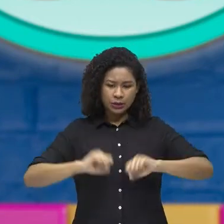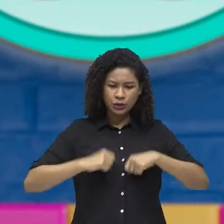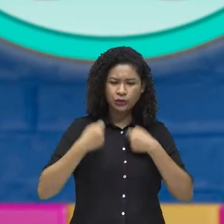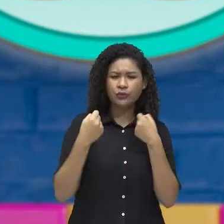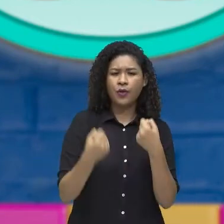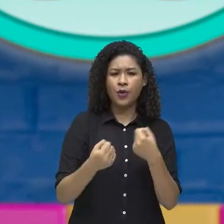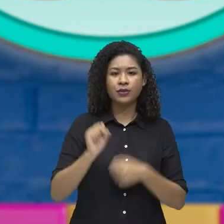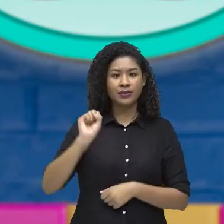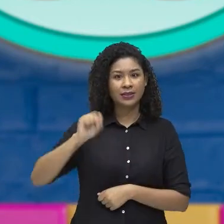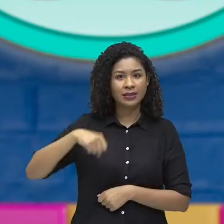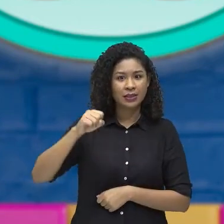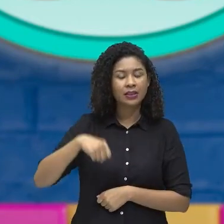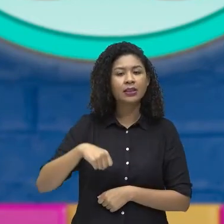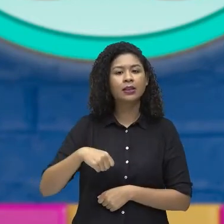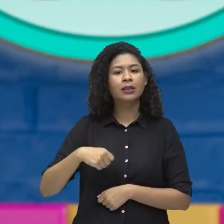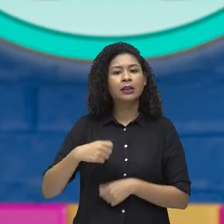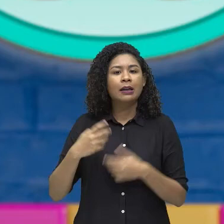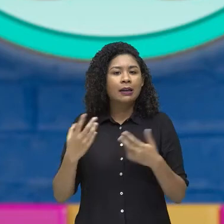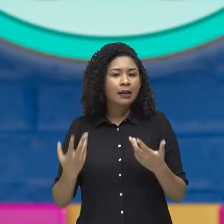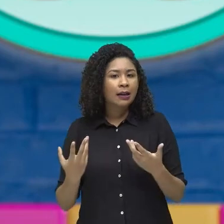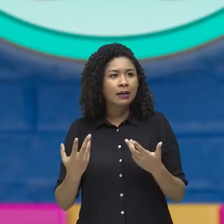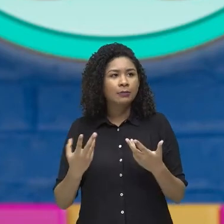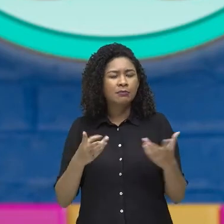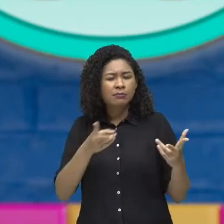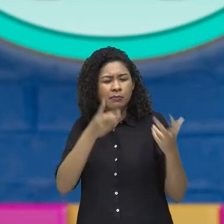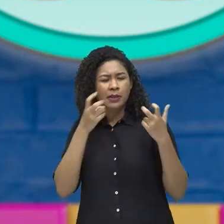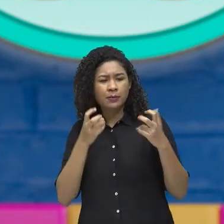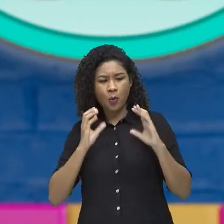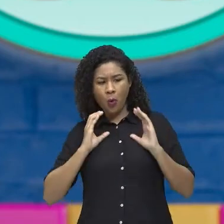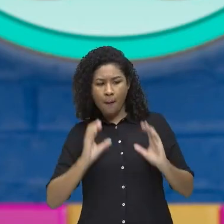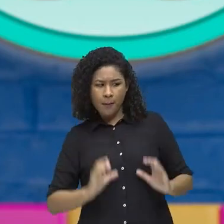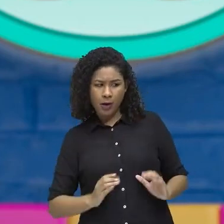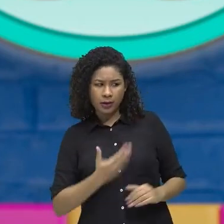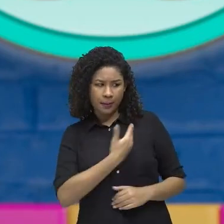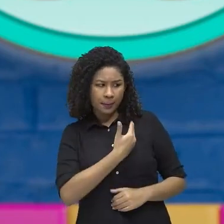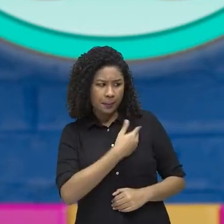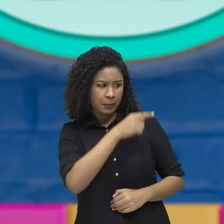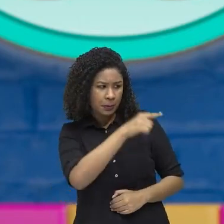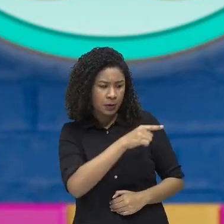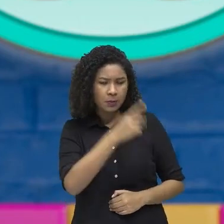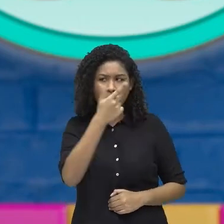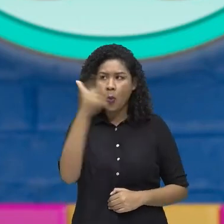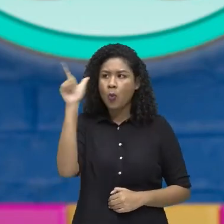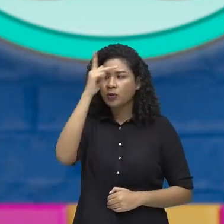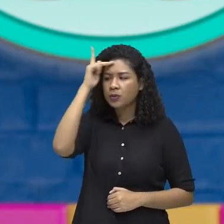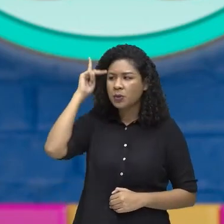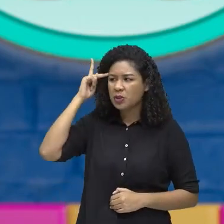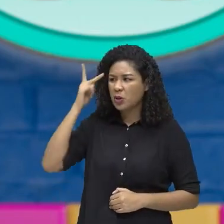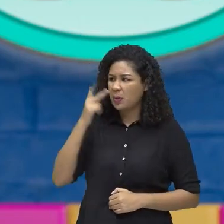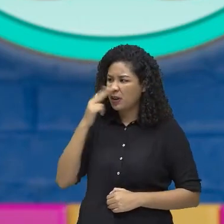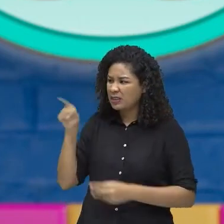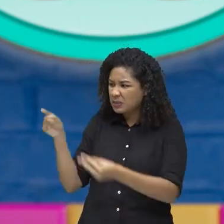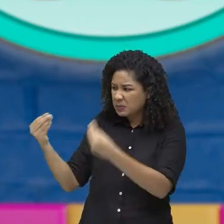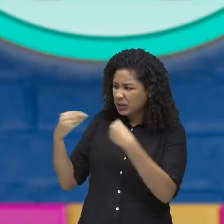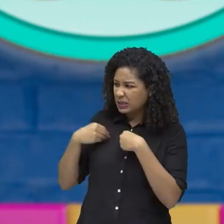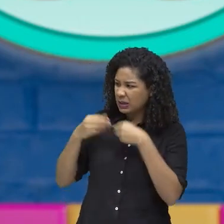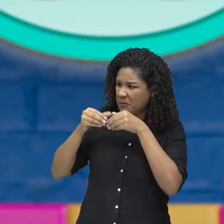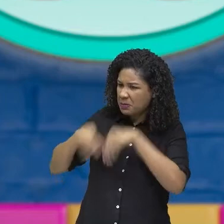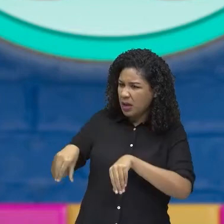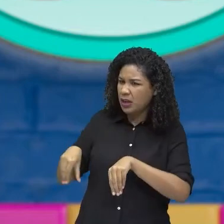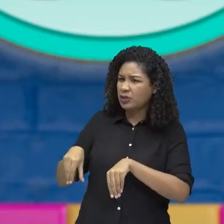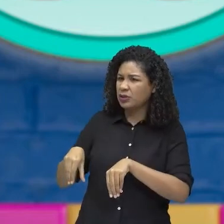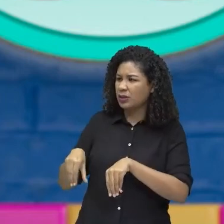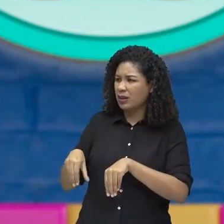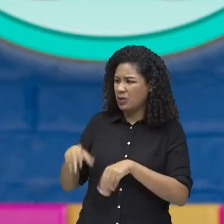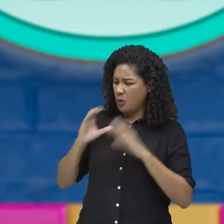faço um esforço de repente ver comportamentos nos meus amigos ou em pessoas que estão próximas a mim que me fazem mal, de posicionar. Porque